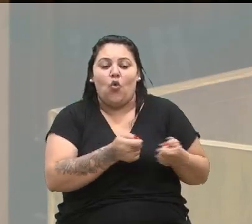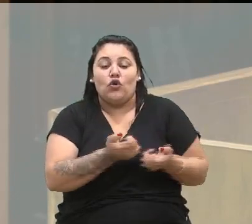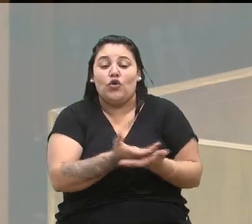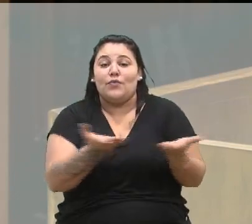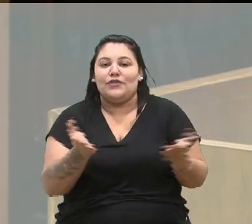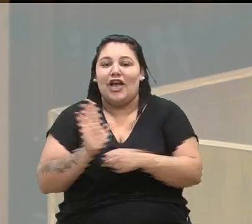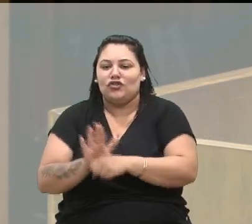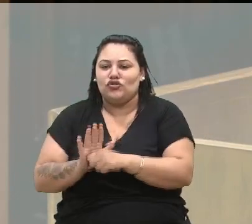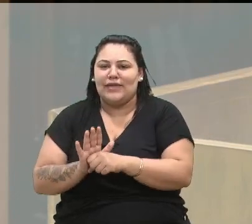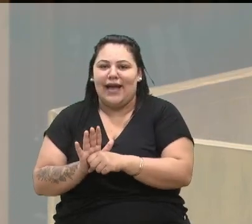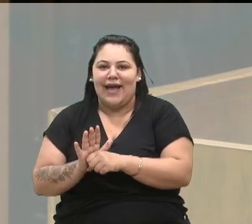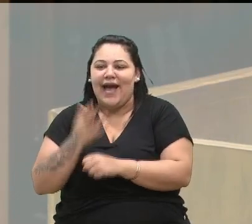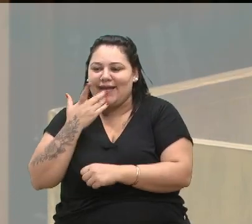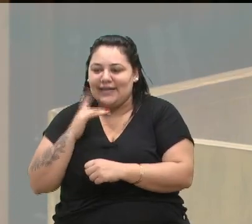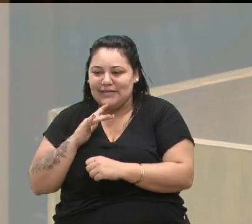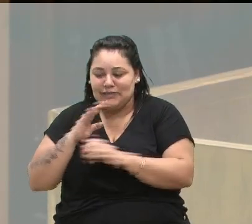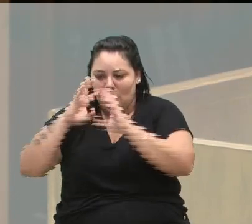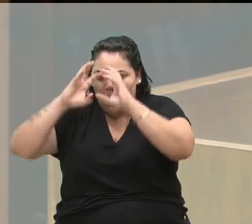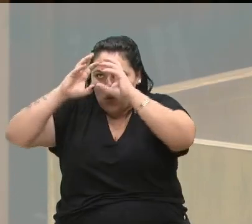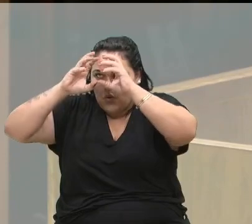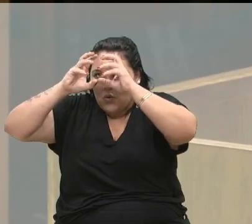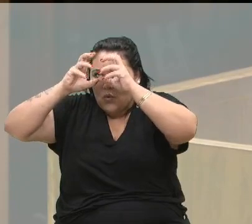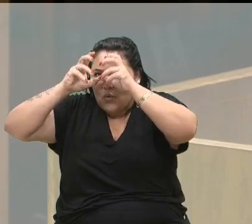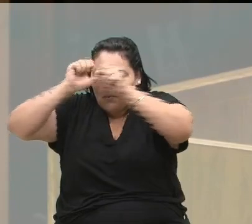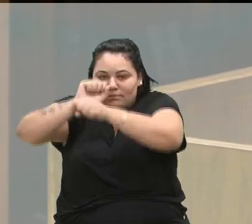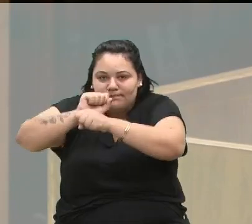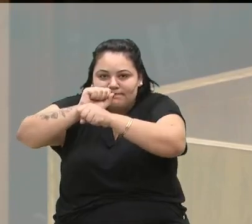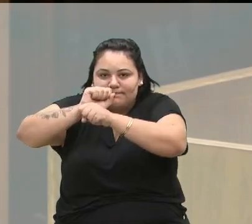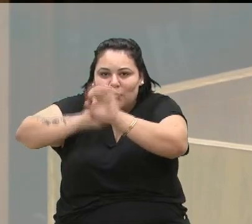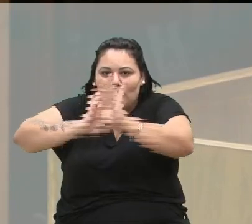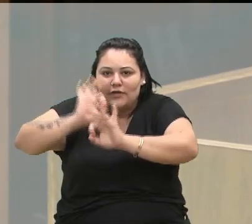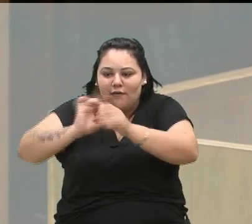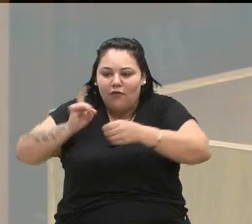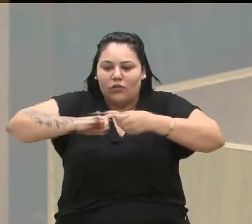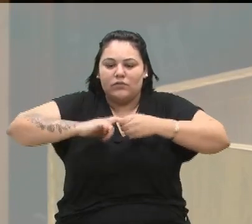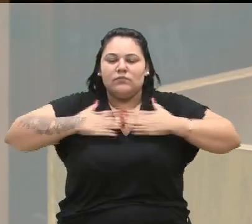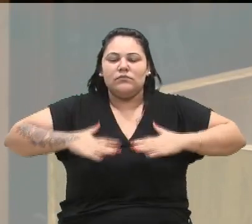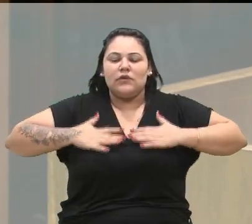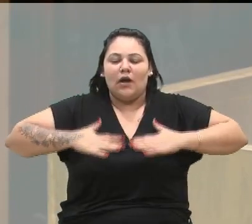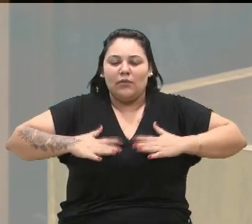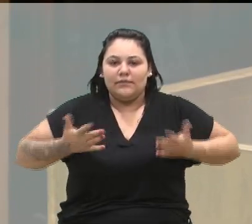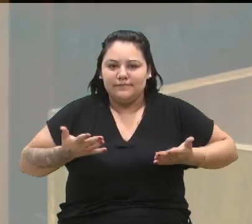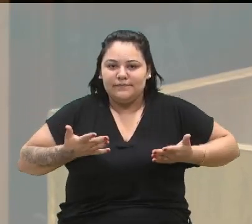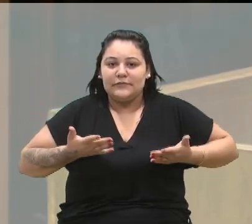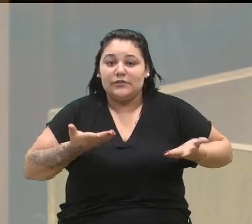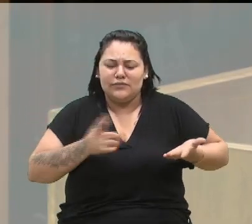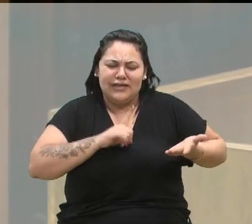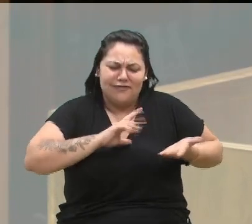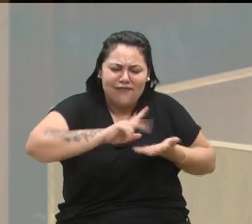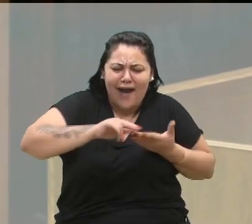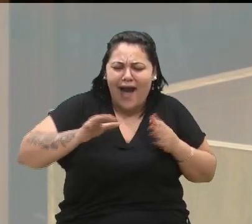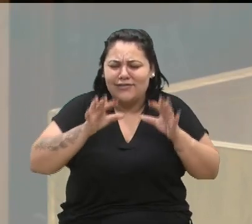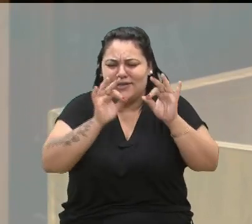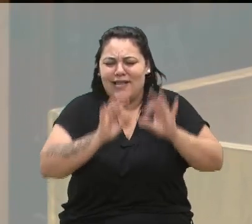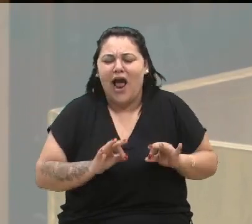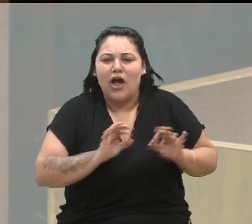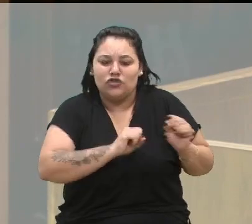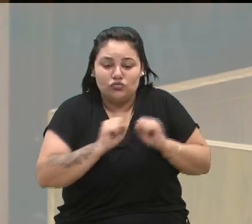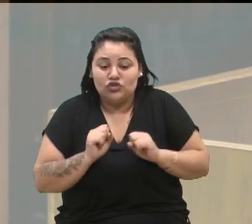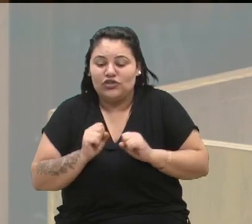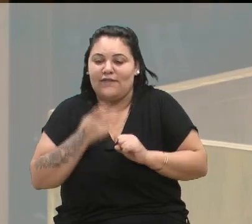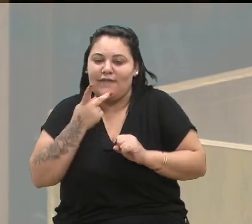essa criança a se reorganizar. Então, são inúmeras as ações que a gente poderia falar com relação aos trabalhos dessa